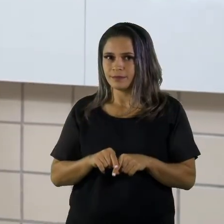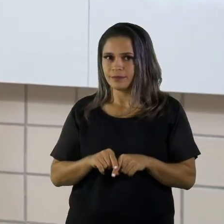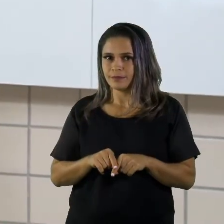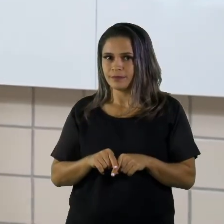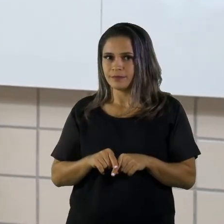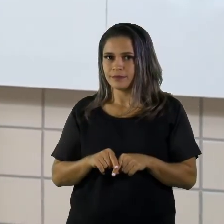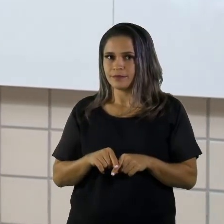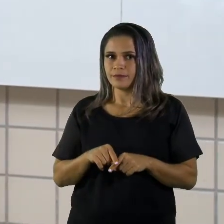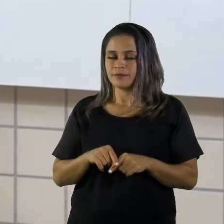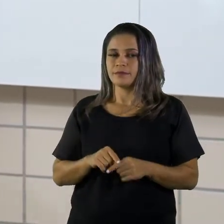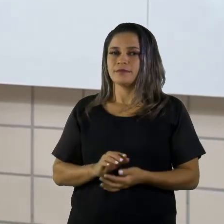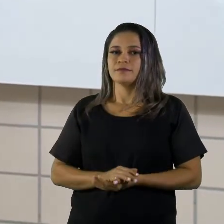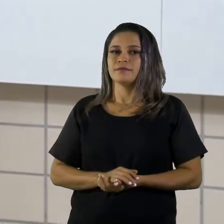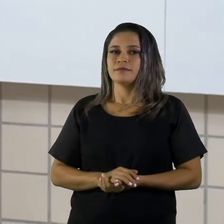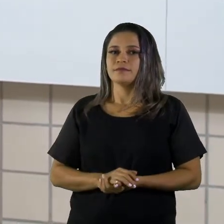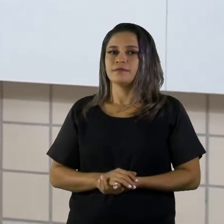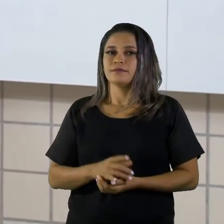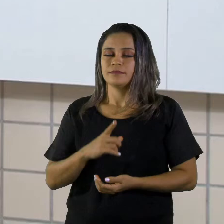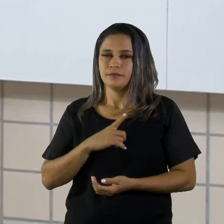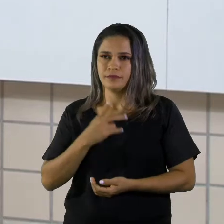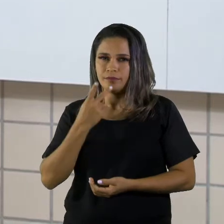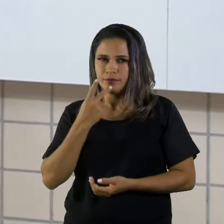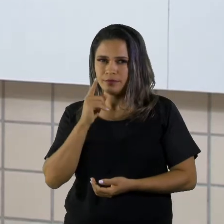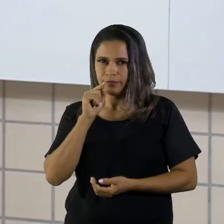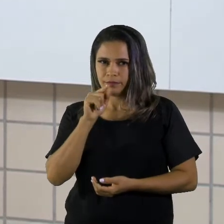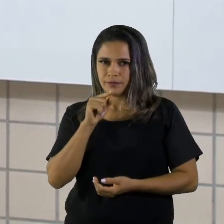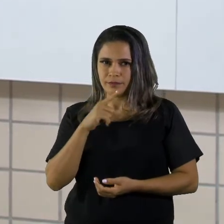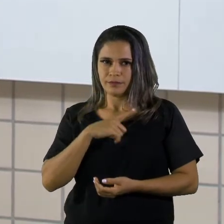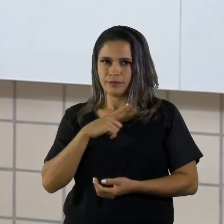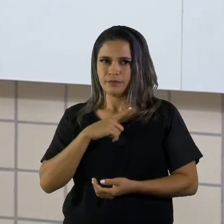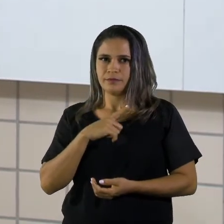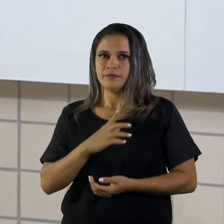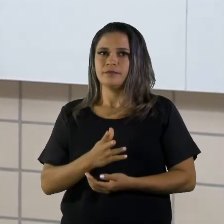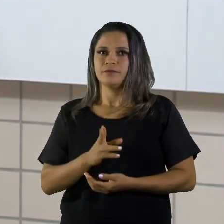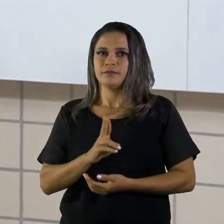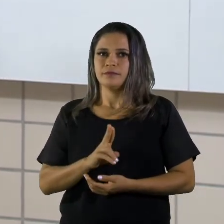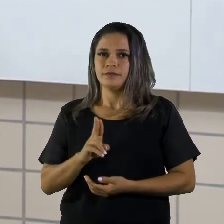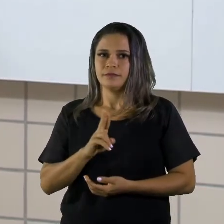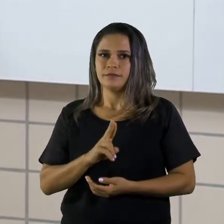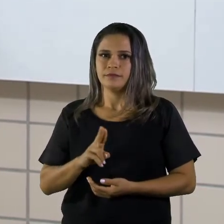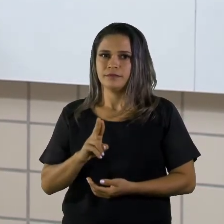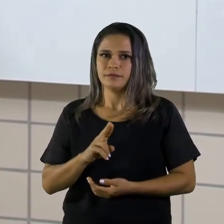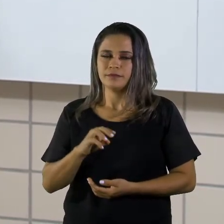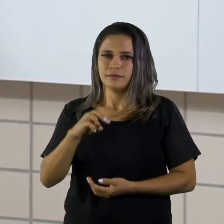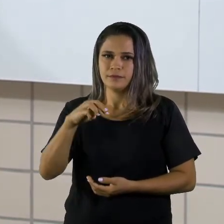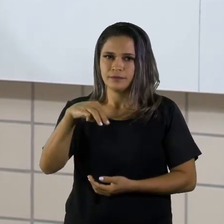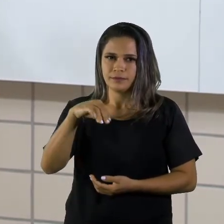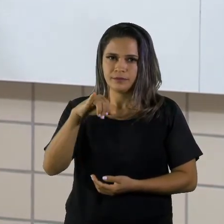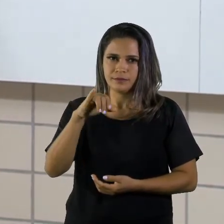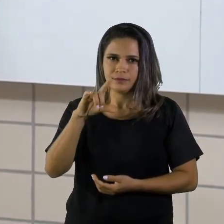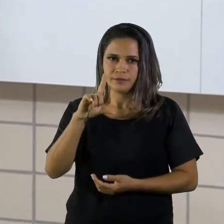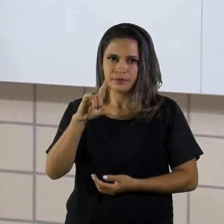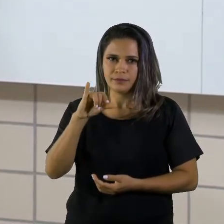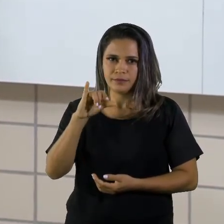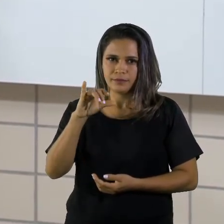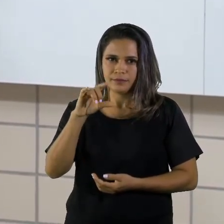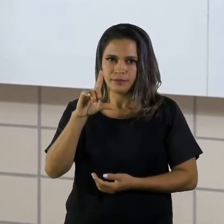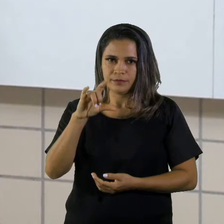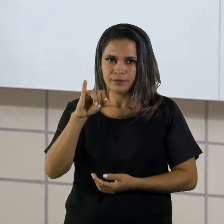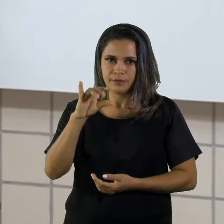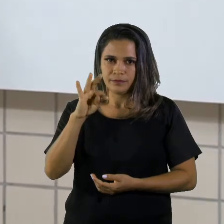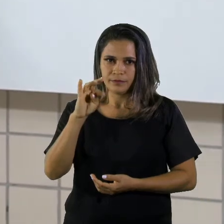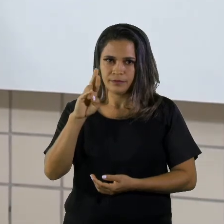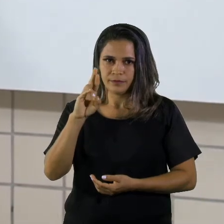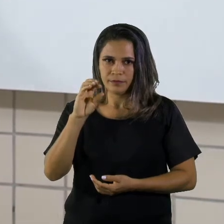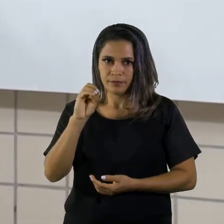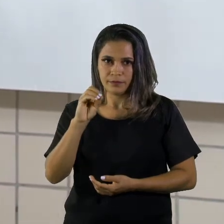para vocês. Eu falei para você que existe a unidade de medida mililitros, que é o do litro. Por